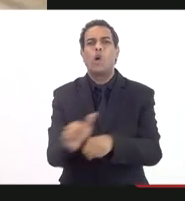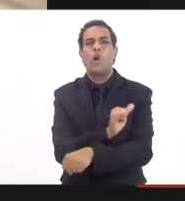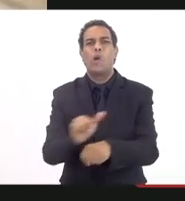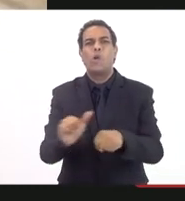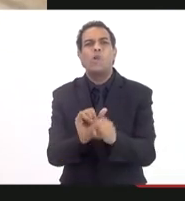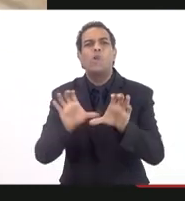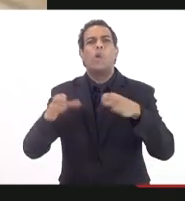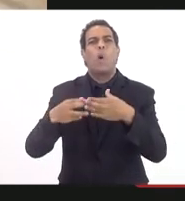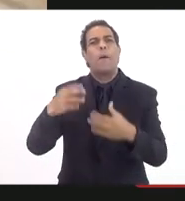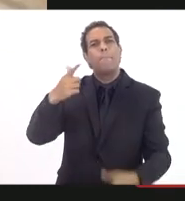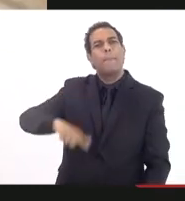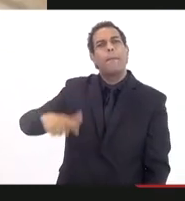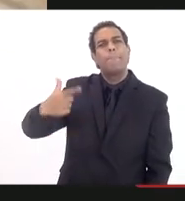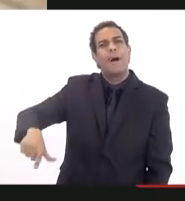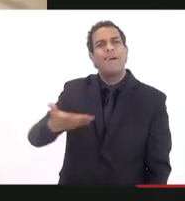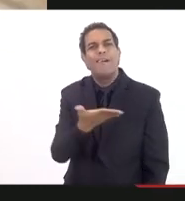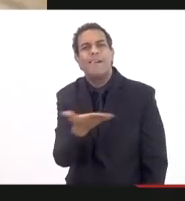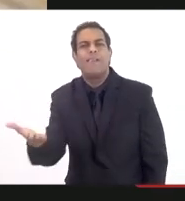com